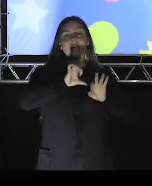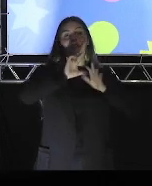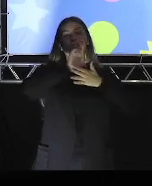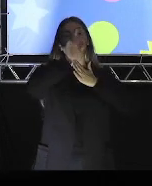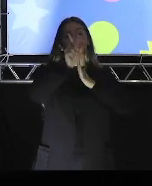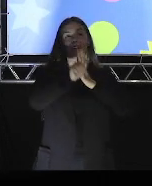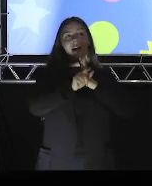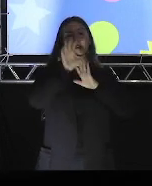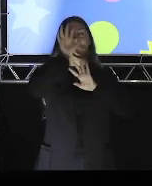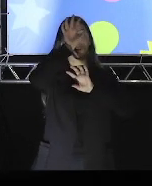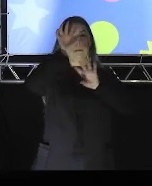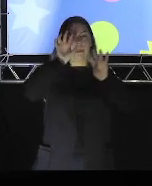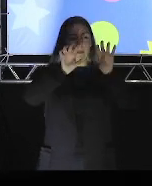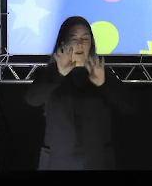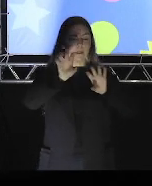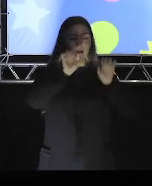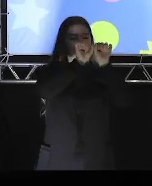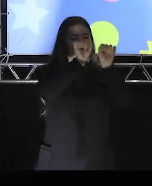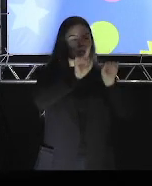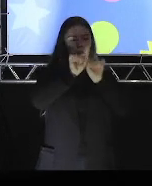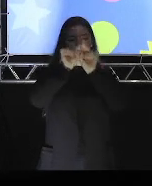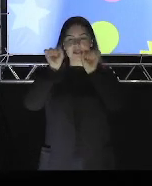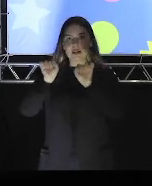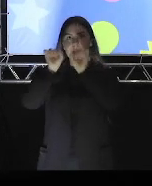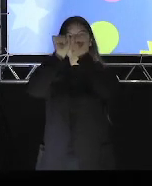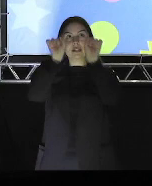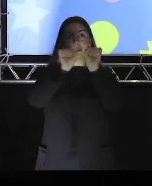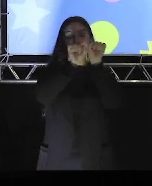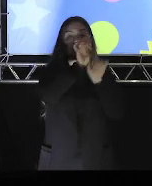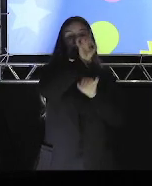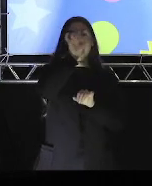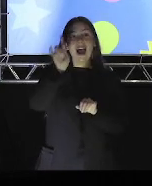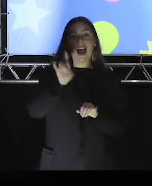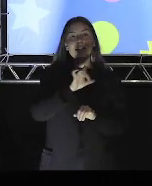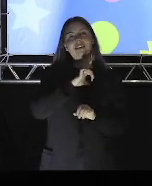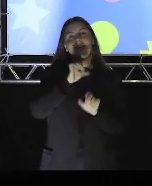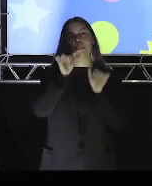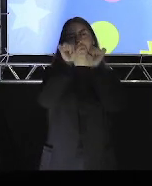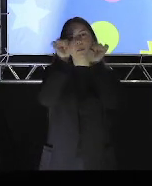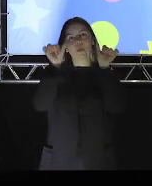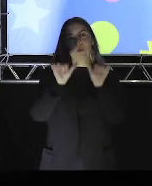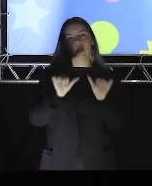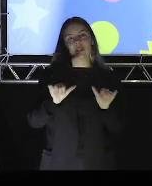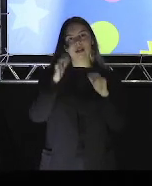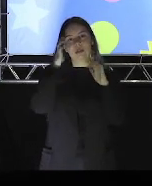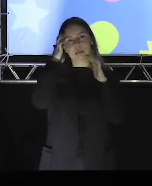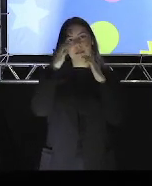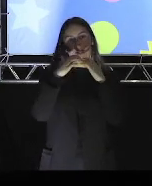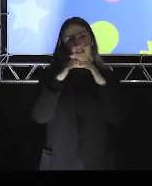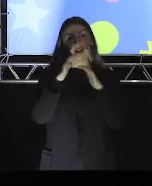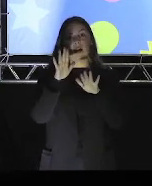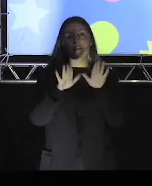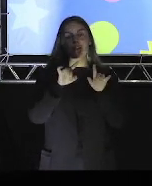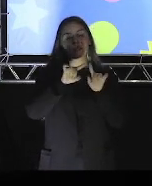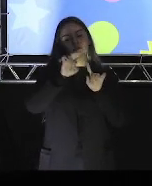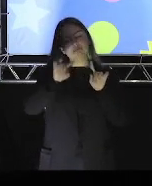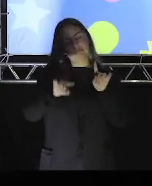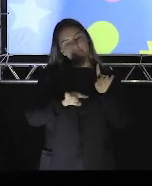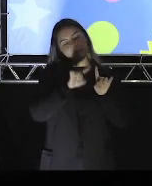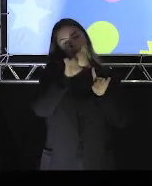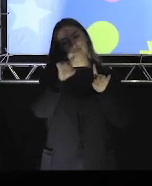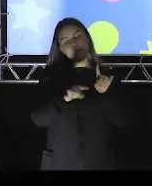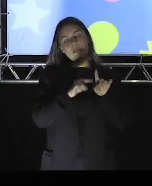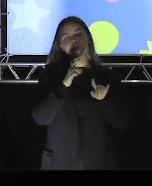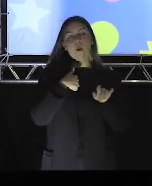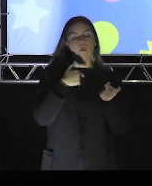as pessoas, cada uma, tem o seu modelo mental, né? E muitas vezes isso entra nos silos, né? Poxa, eu faço aqui algo